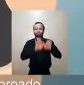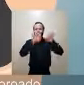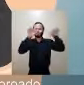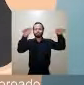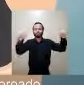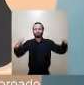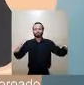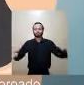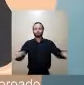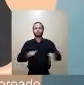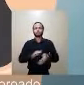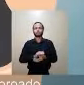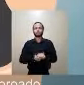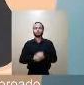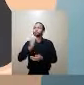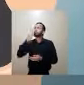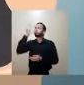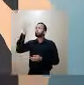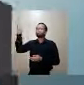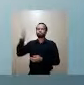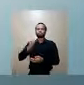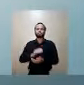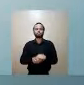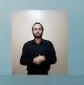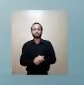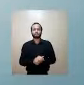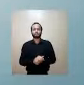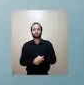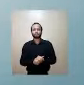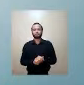Recife e o Viaduto do Coroado. Eu lembro.